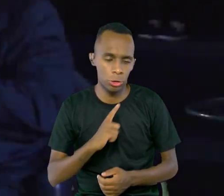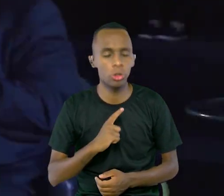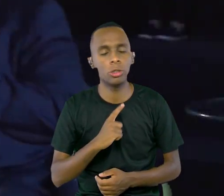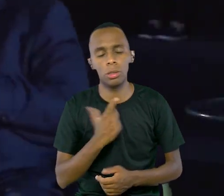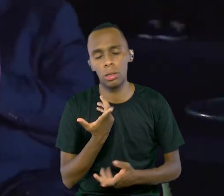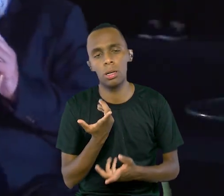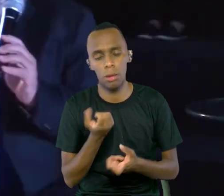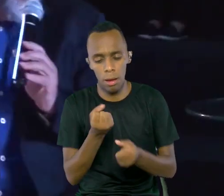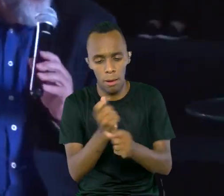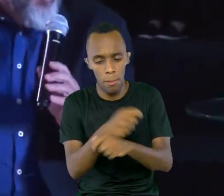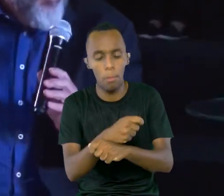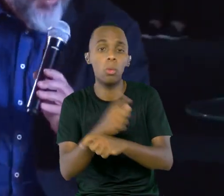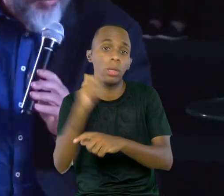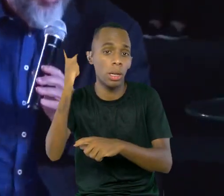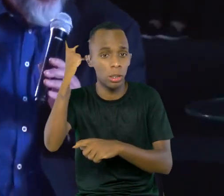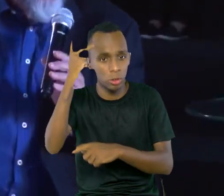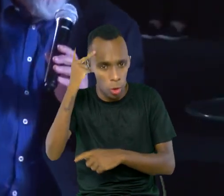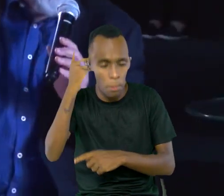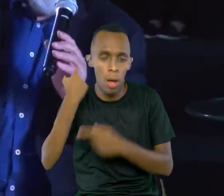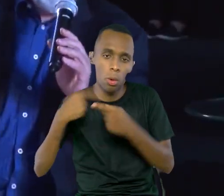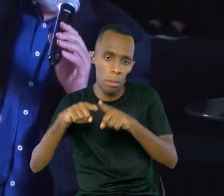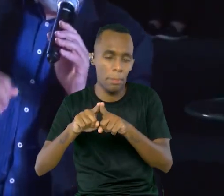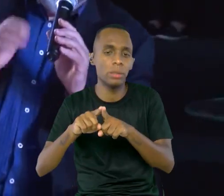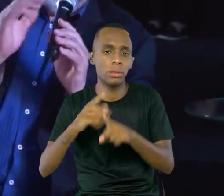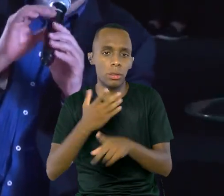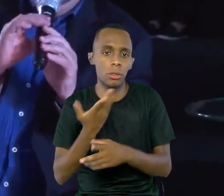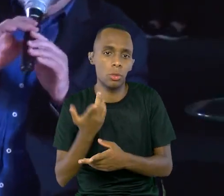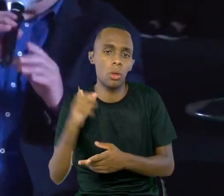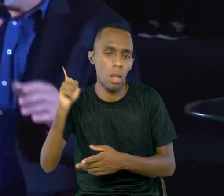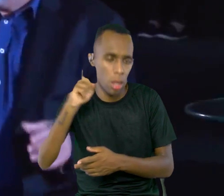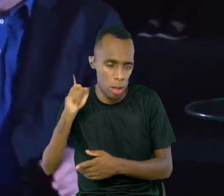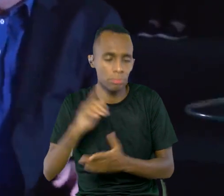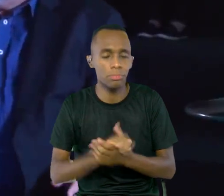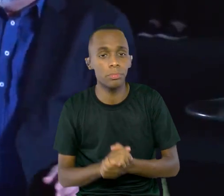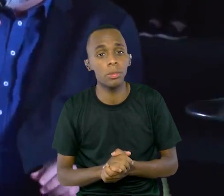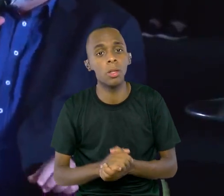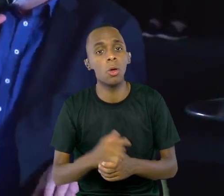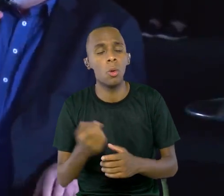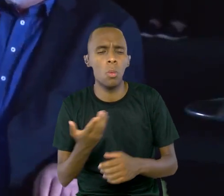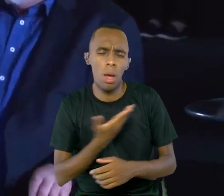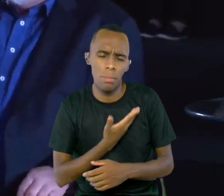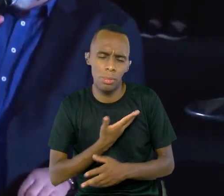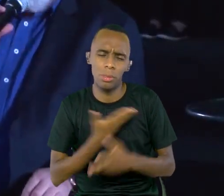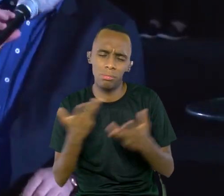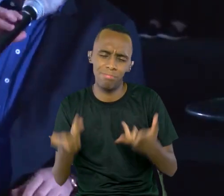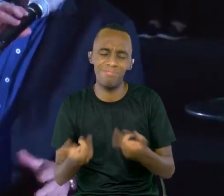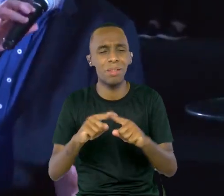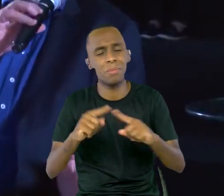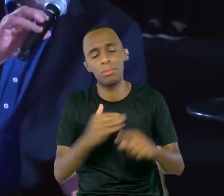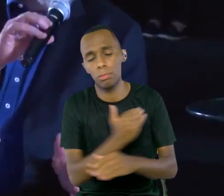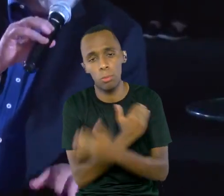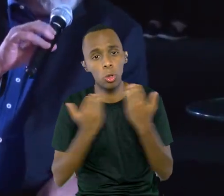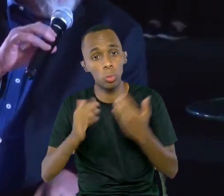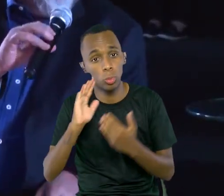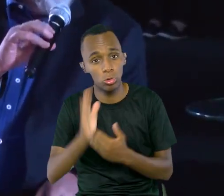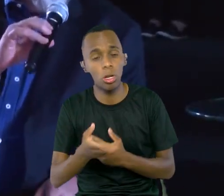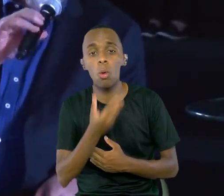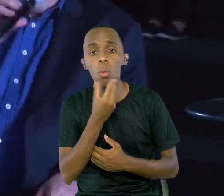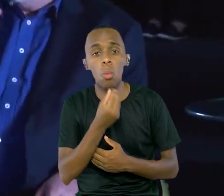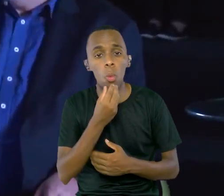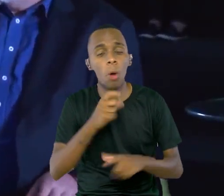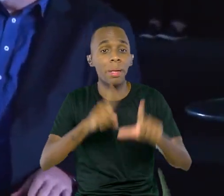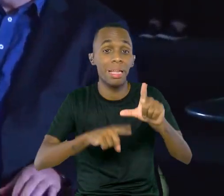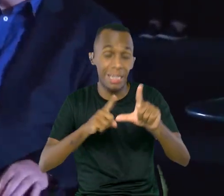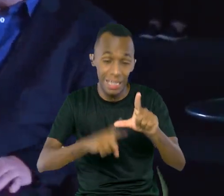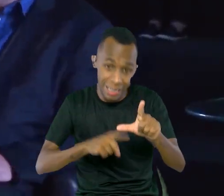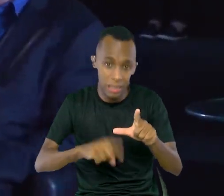Eu tive um colega na PUC São Paulo, da qual eu sou professor, né, na Universidade Católica de São Paulo, um colega magnífico que já faleceu, um